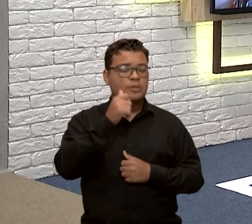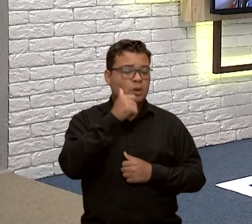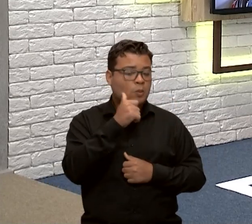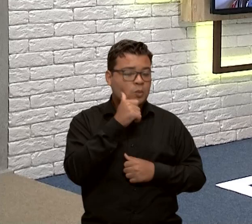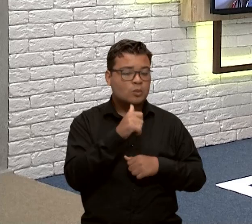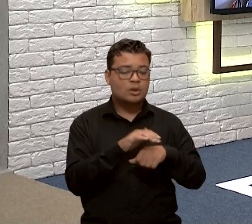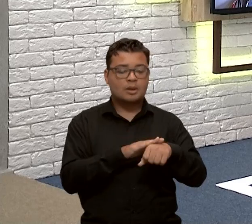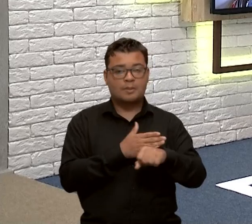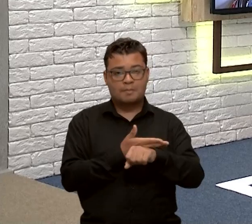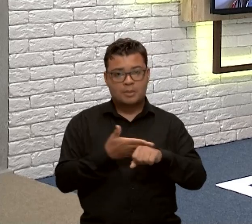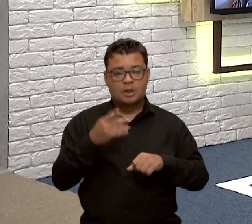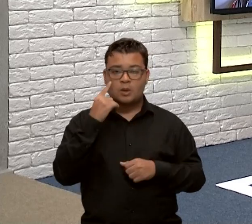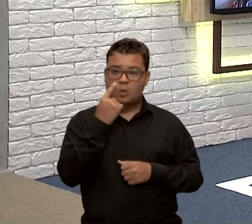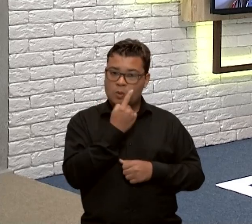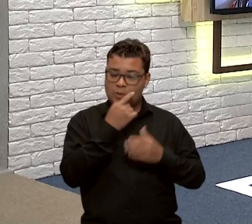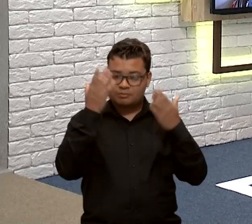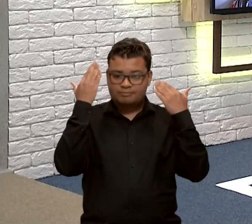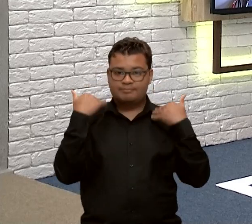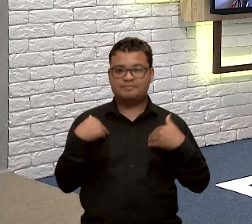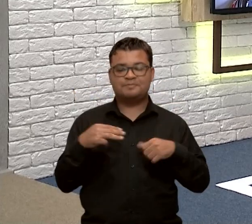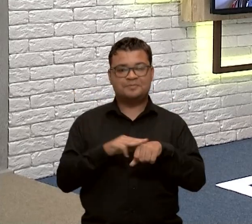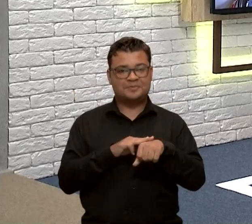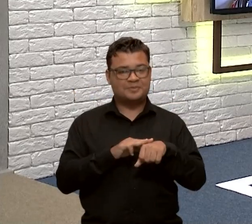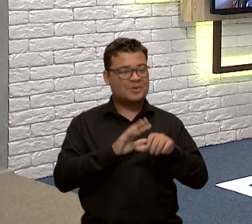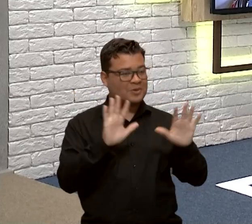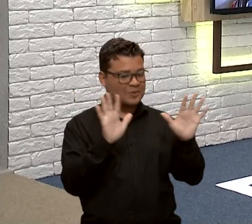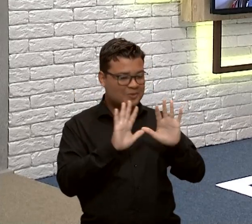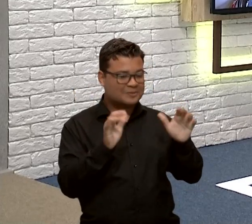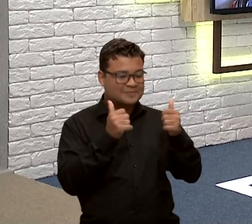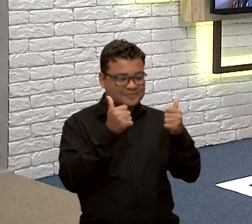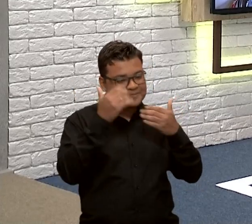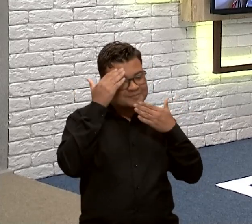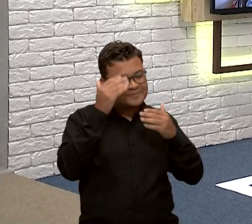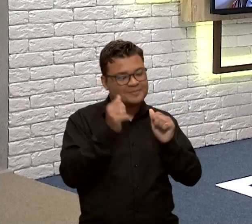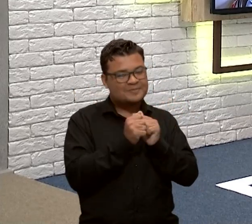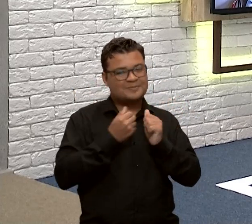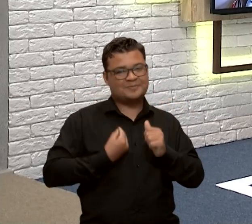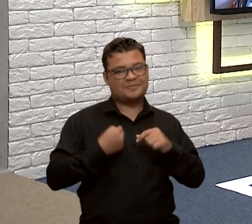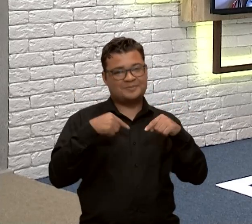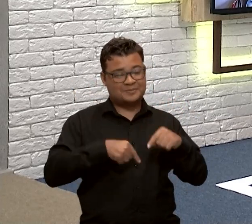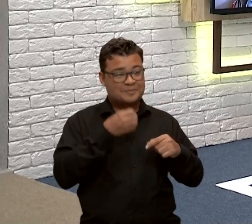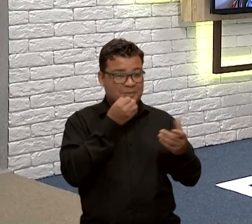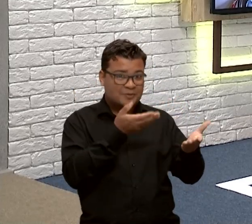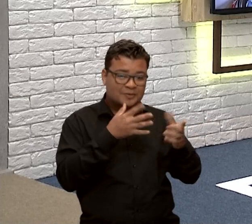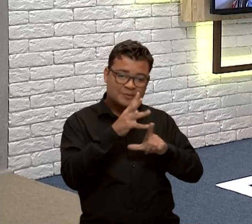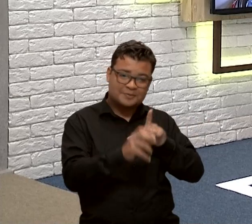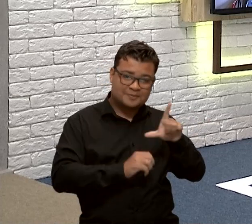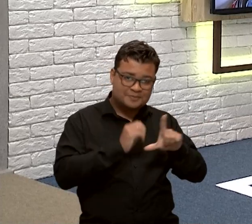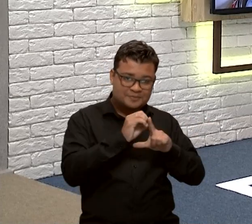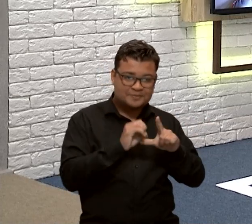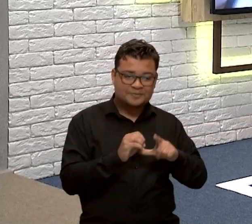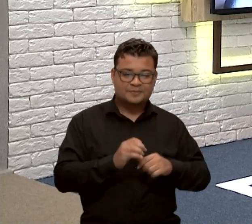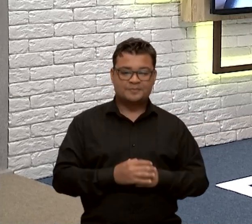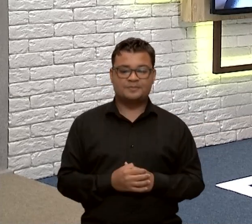olhos e cabelos castanhos. Olá, Ana Paula, muito obrigada pela sua presença. Bem-vinda ao Mundo UFG.